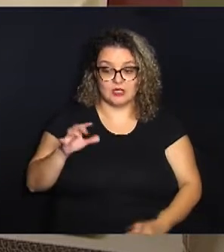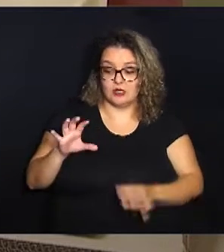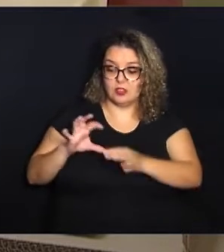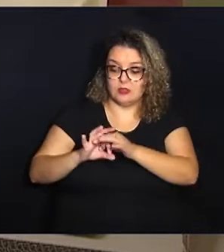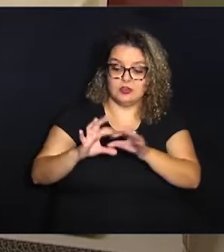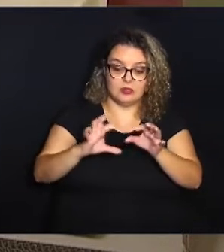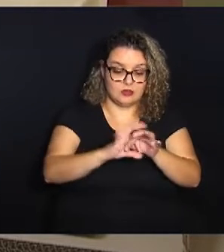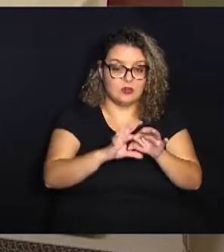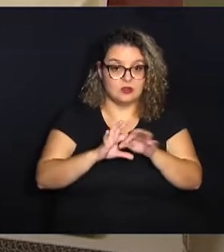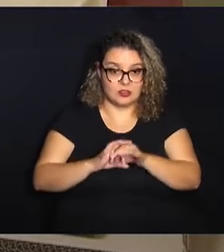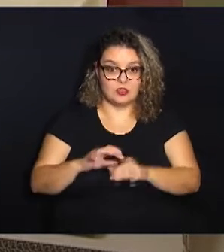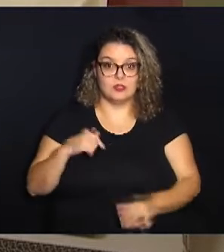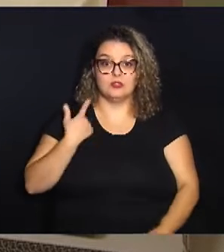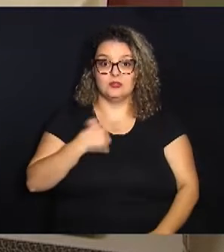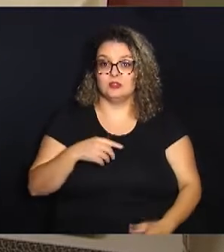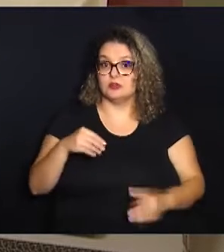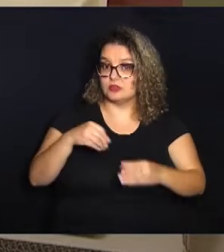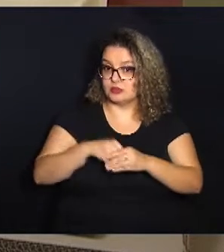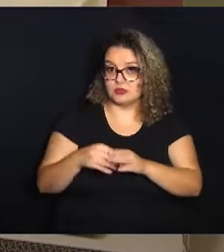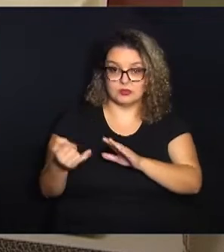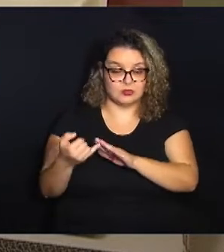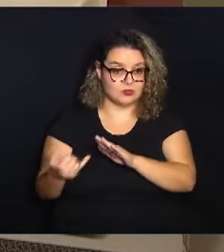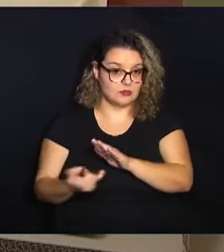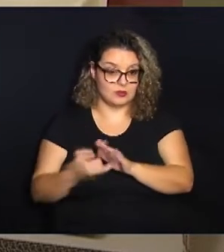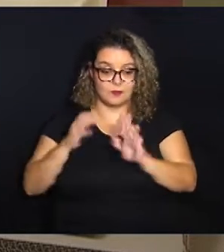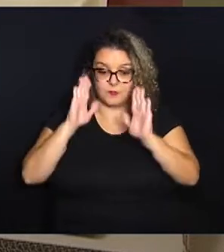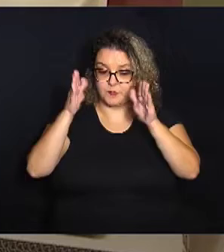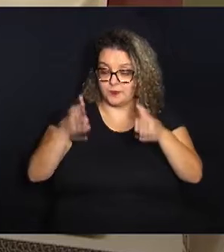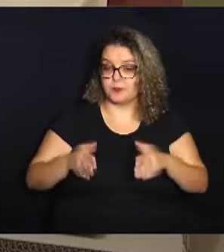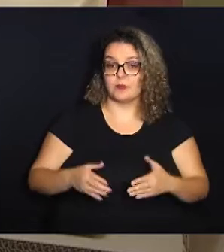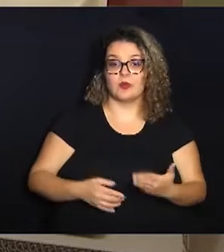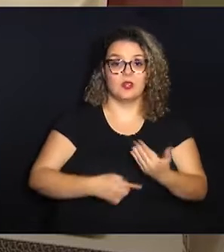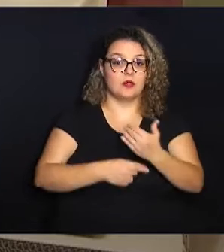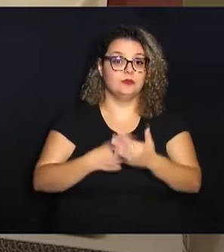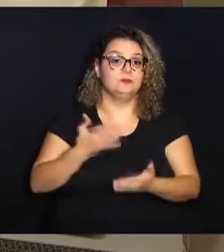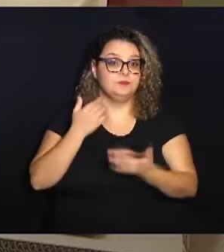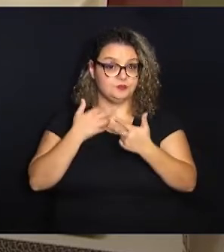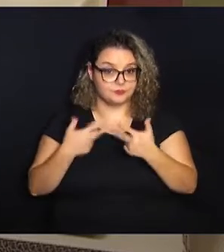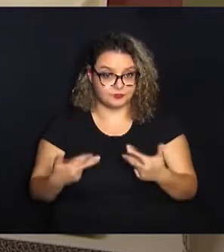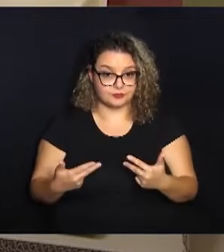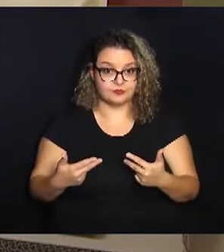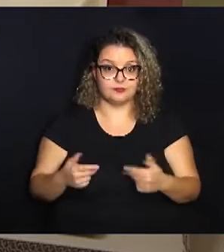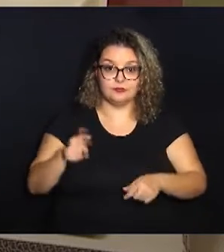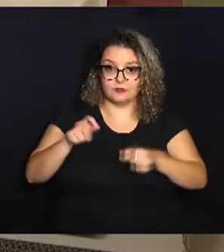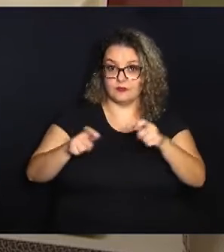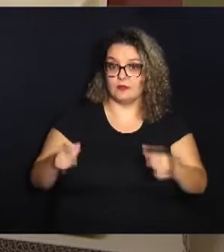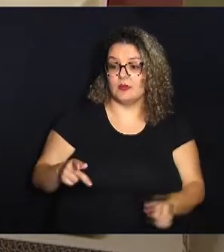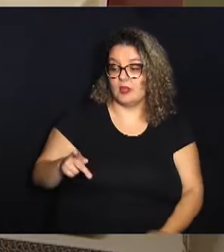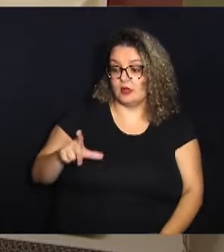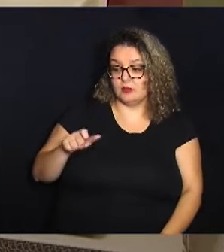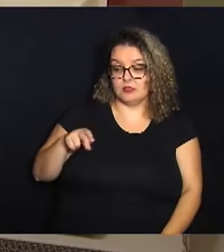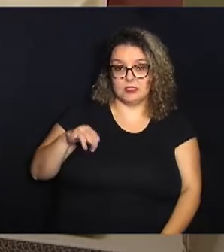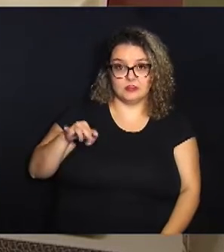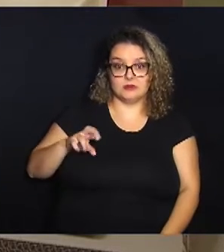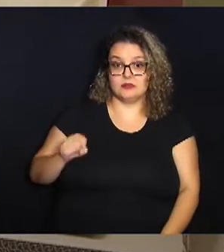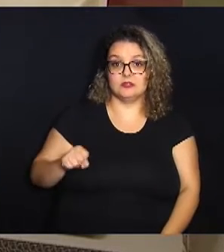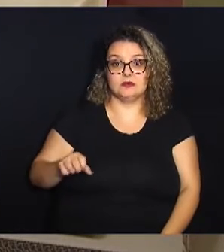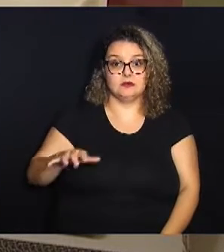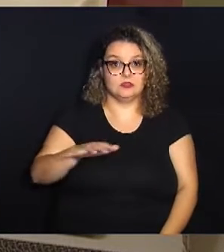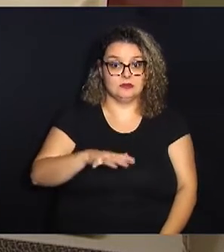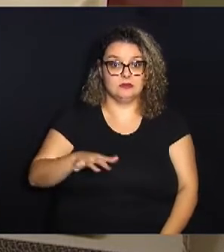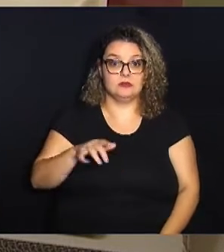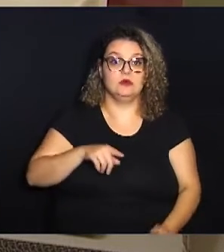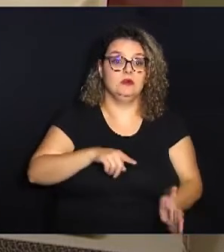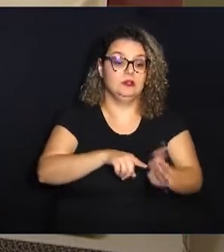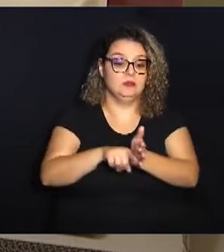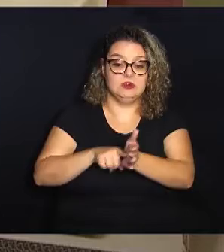conexões. A gente está dentro de um instituto voltado para tecnologias em alimentos, com pessoas e players do mercado,